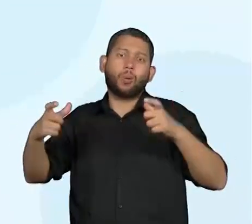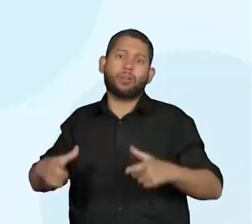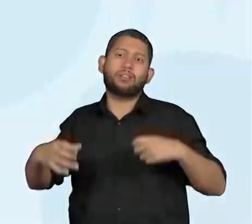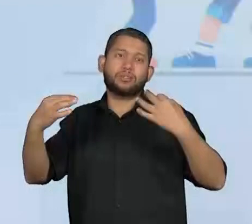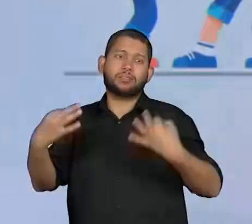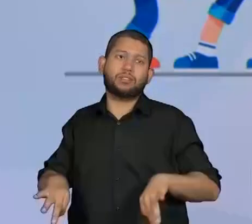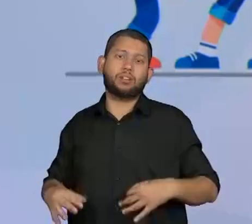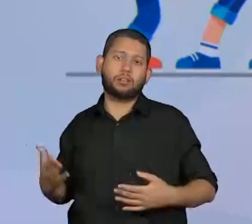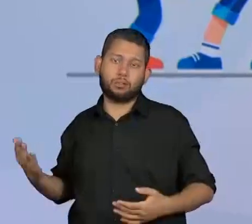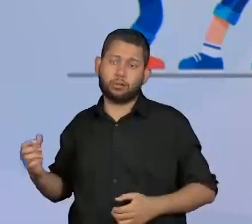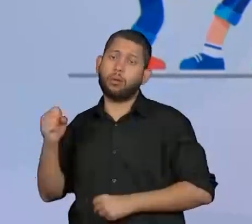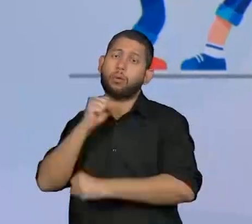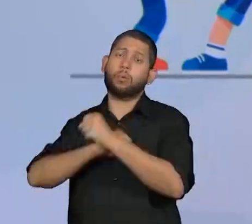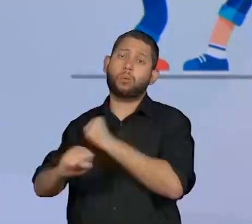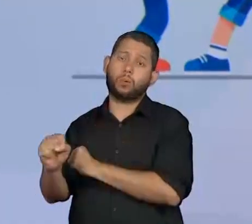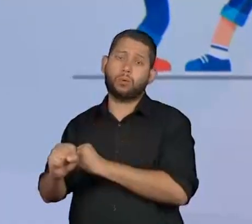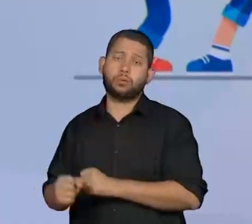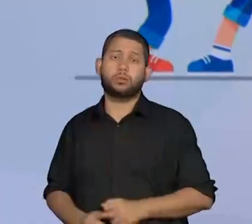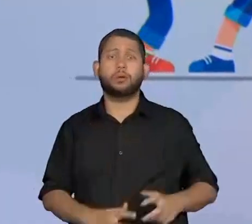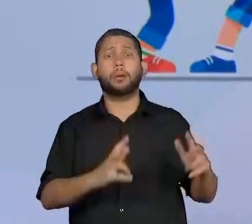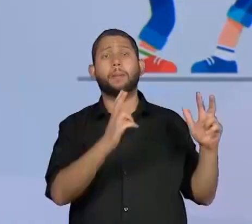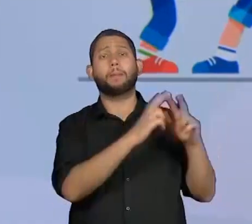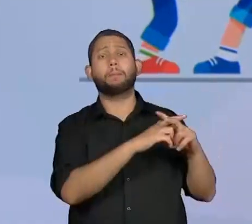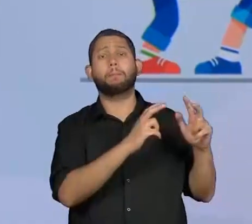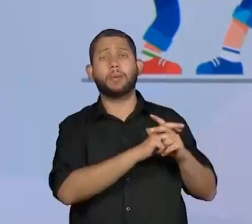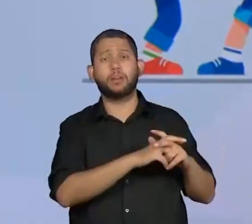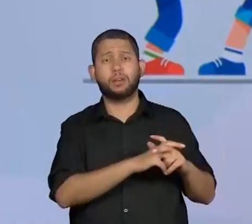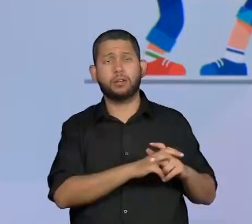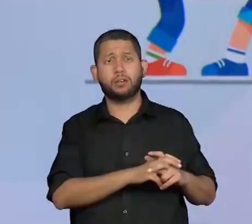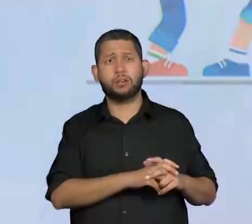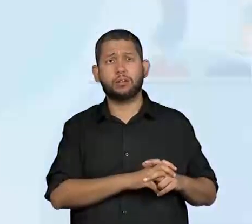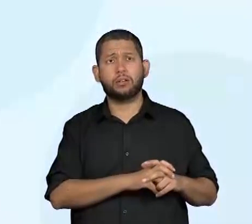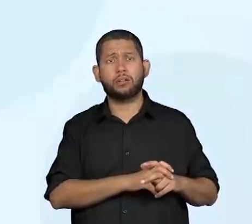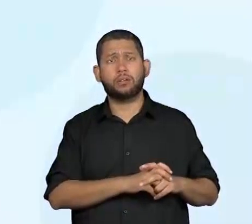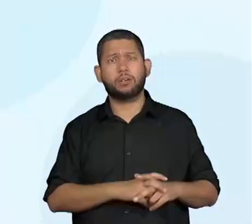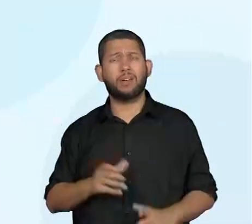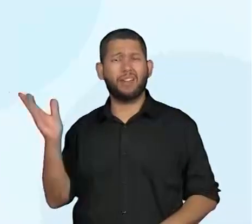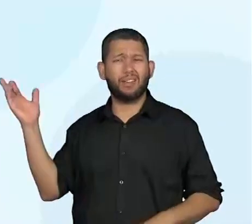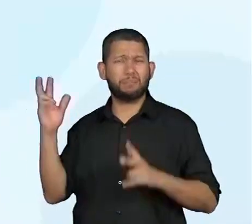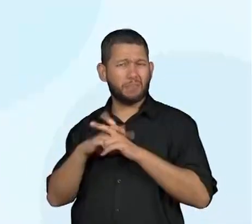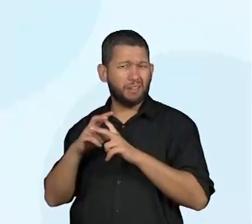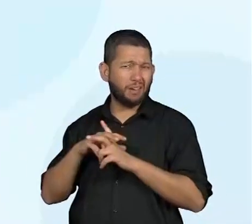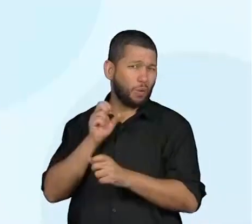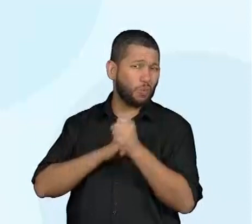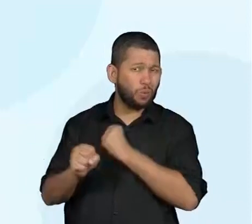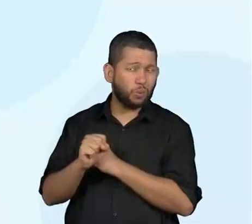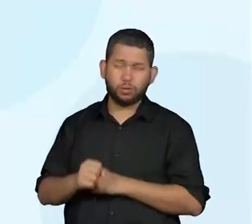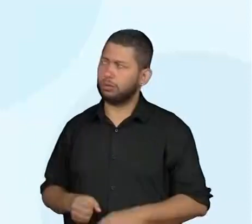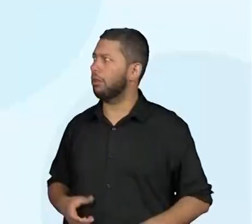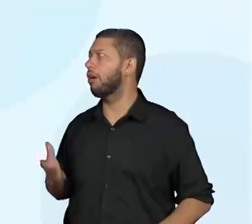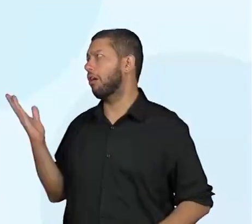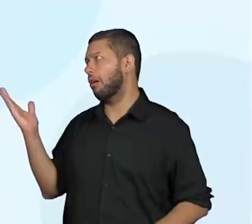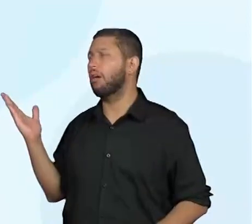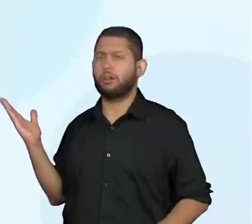verdade. E briga? Você acha que o segundo é briga ou é luta? É briga, né?